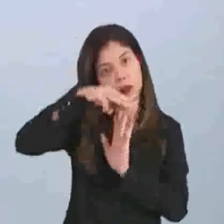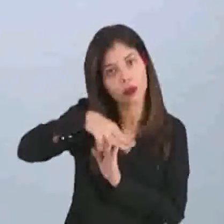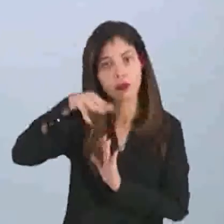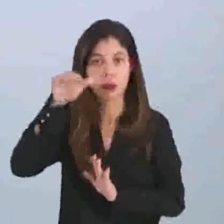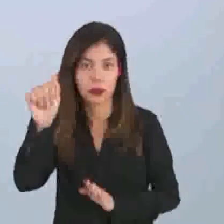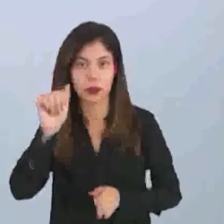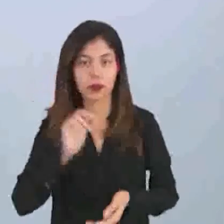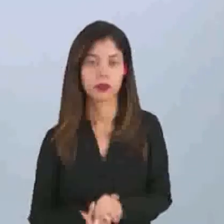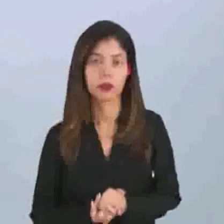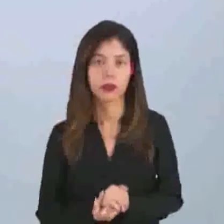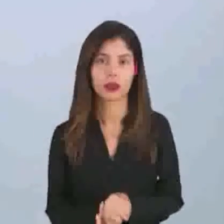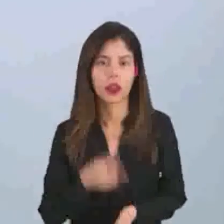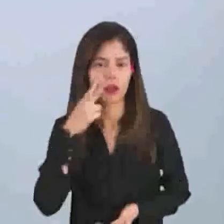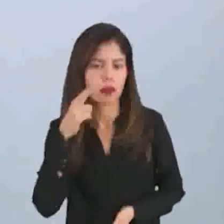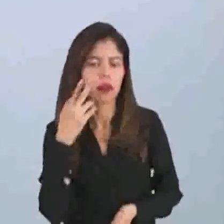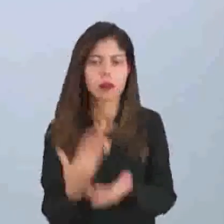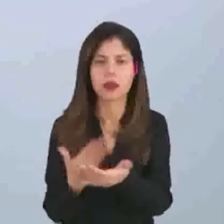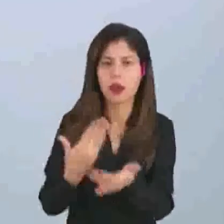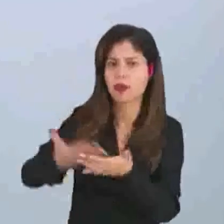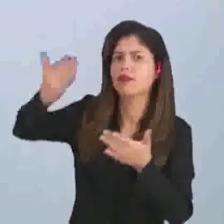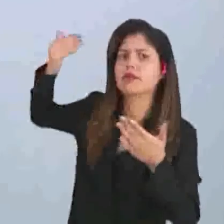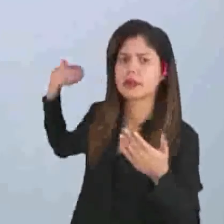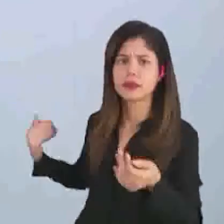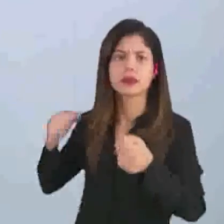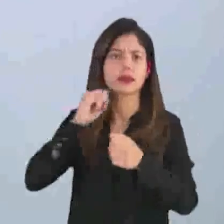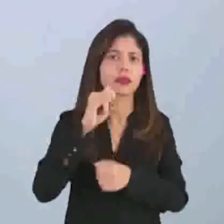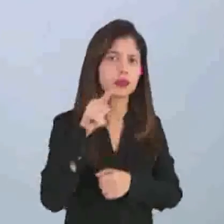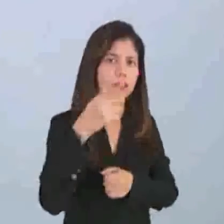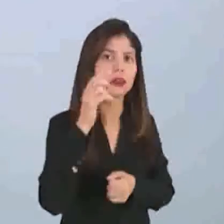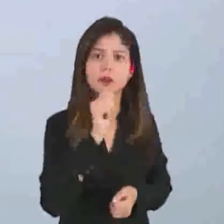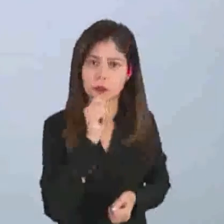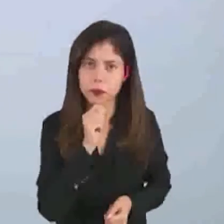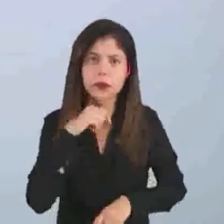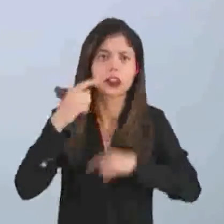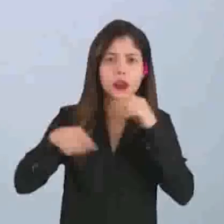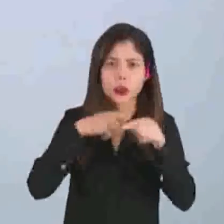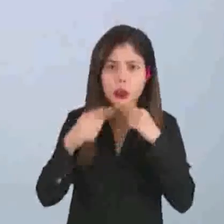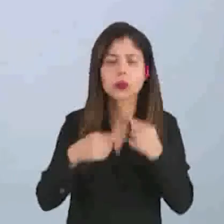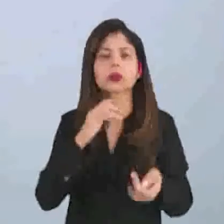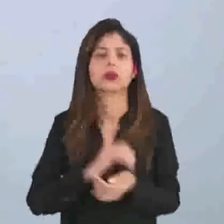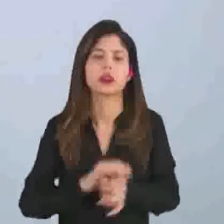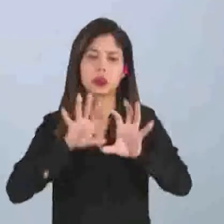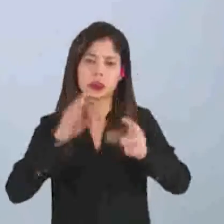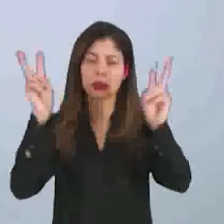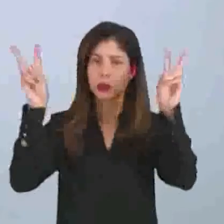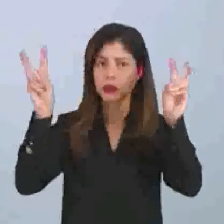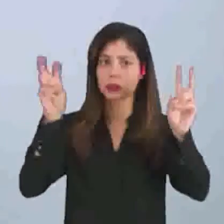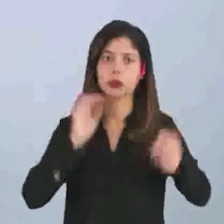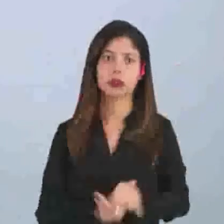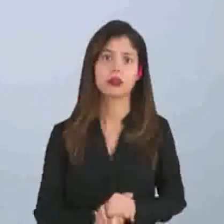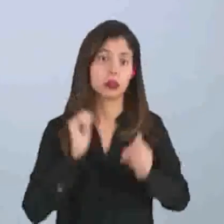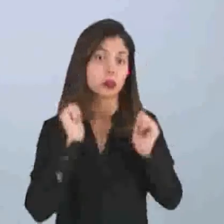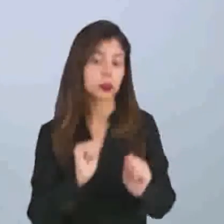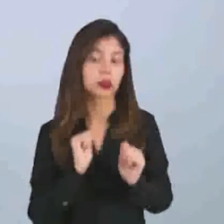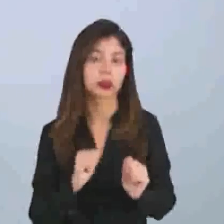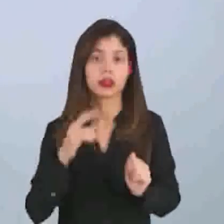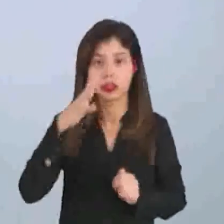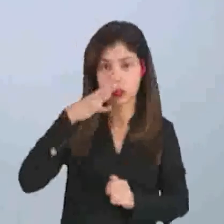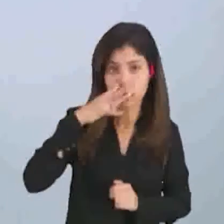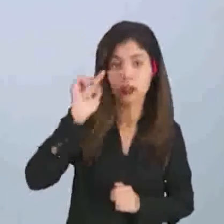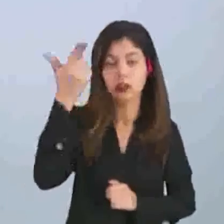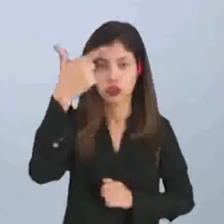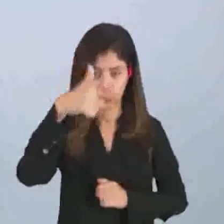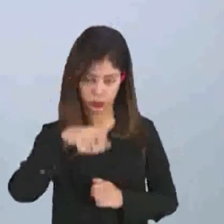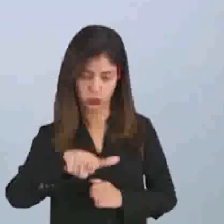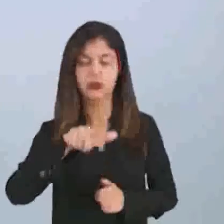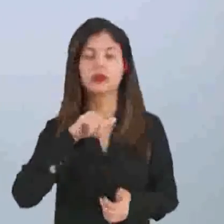média aritmética que vimos na nossa aula anterior. Então, se você ainda tem dúvida a respeito desse conteúdo, você pode assistir